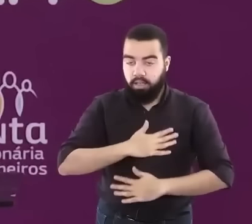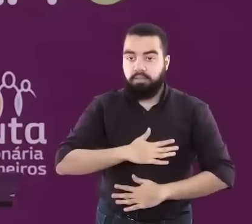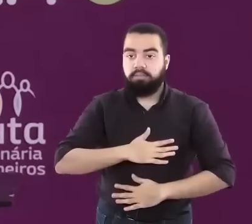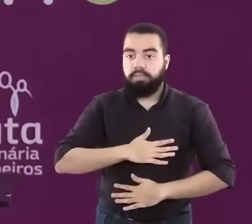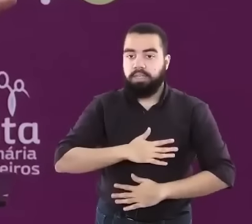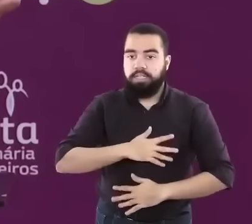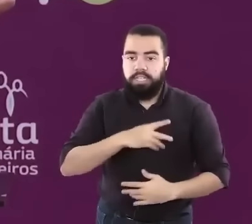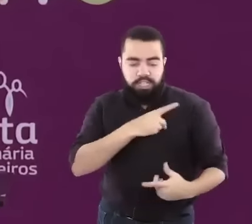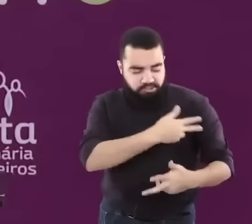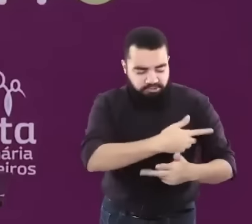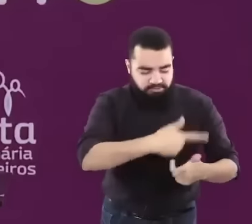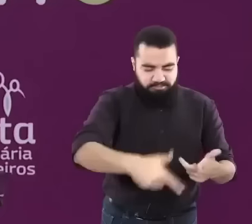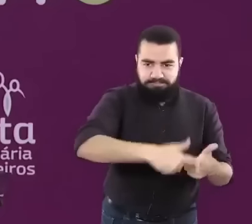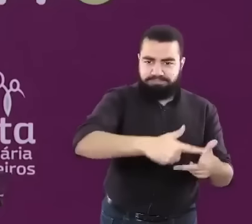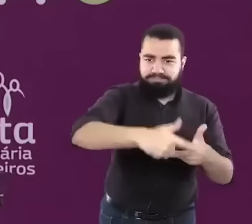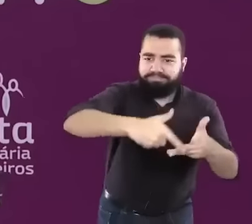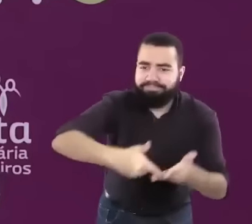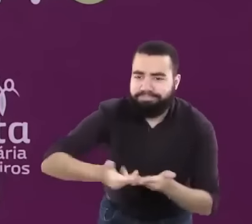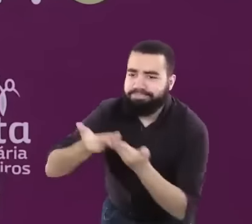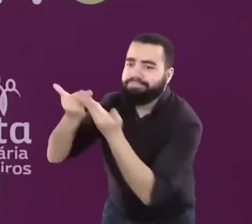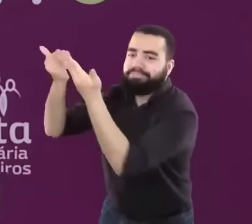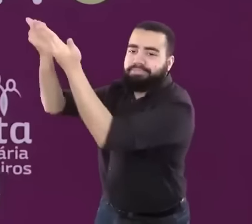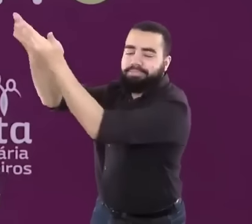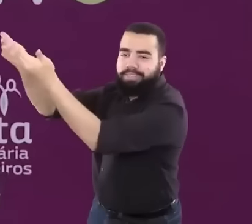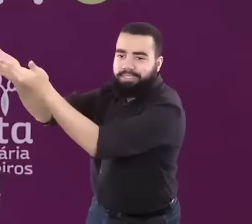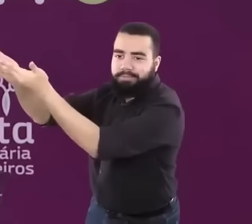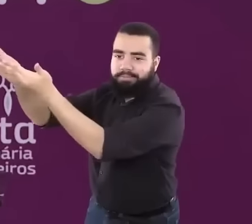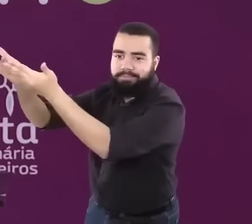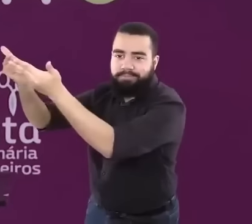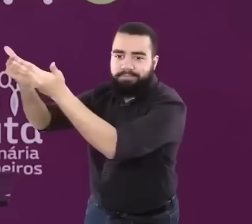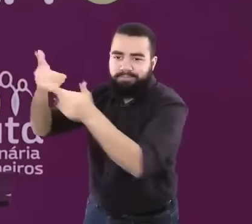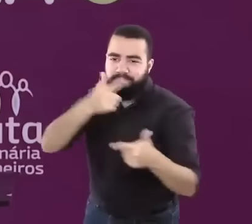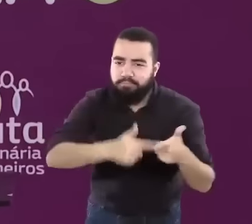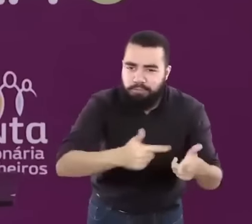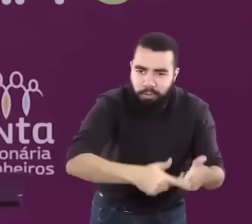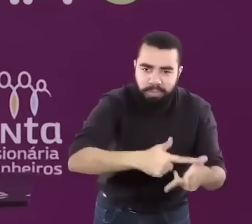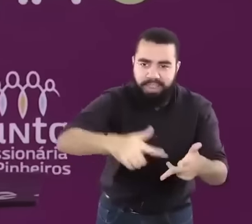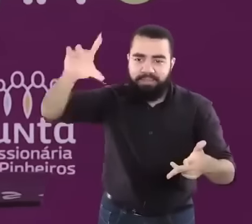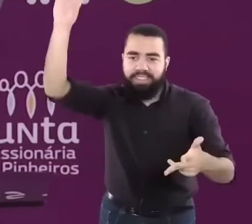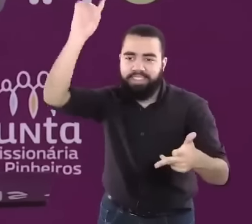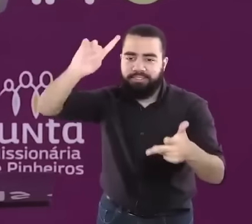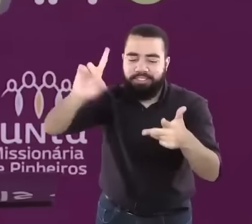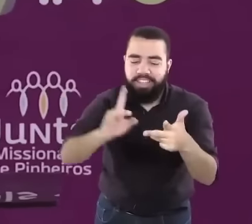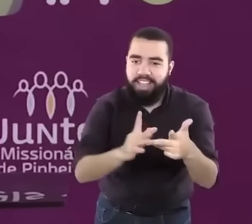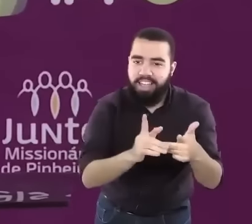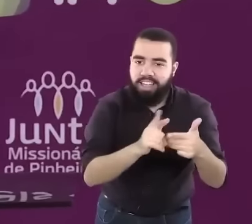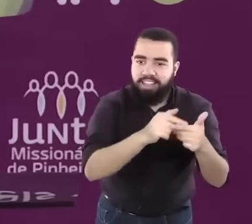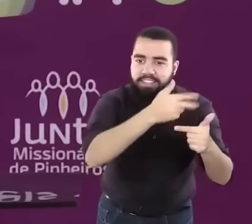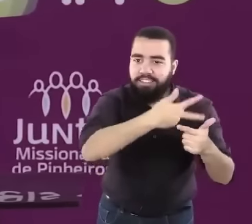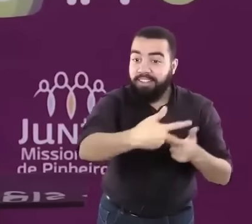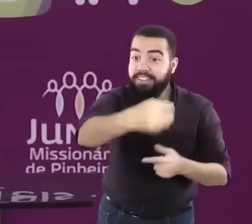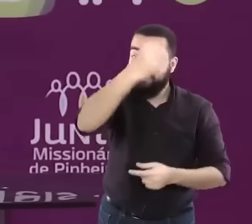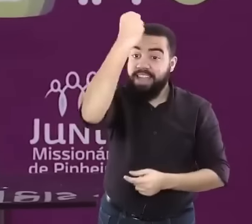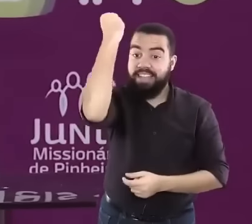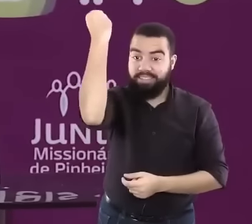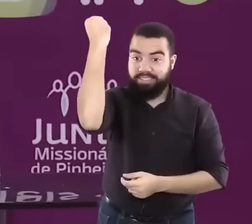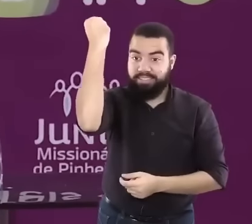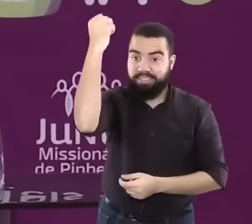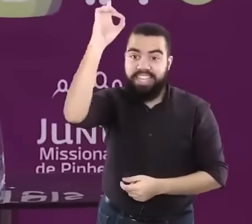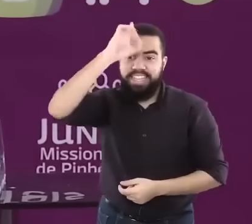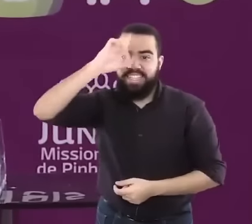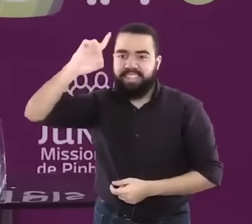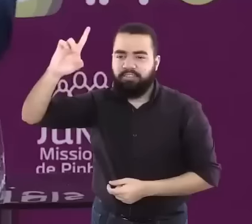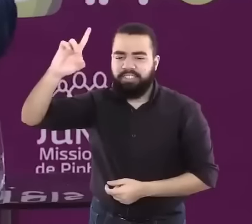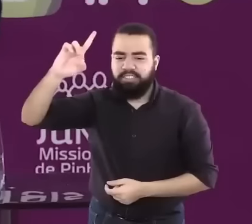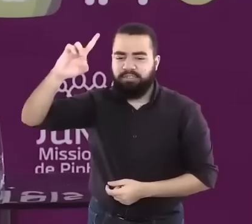entregue esse assunto para Deus Deus vai resolver Deus vai resolver a vingança pertence ao